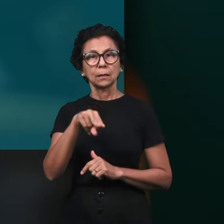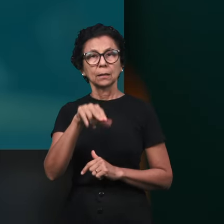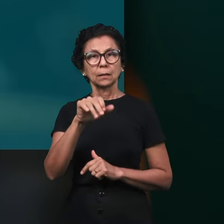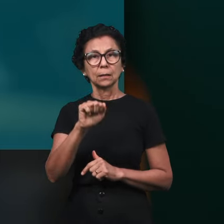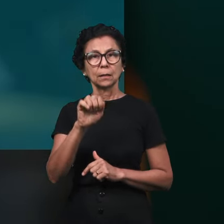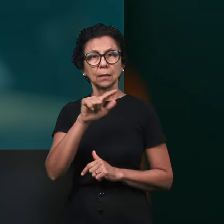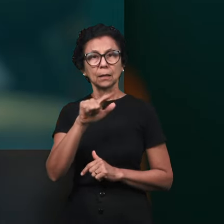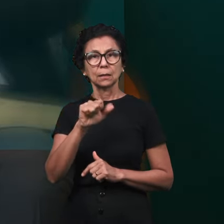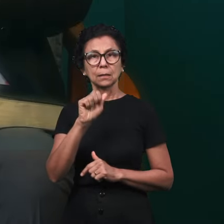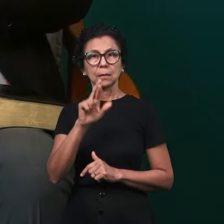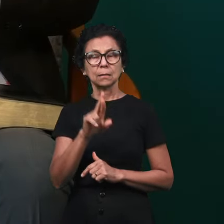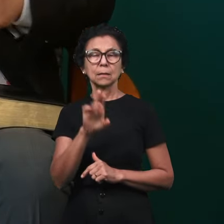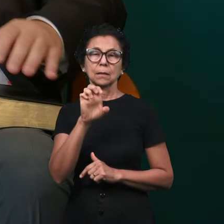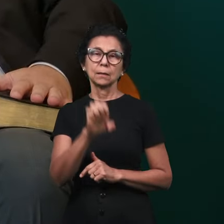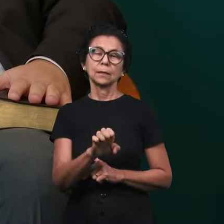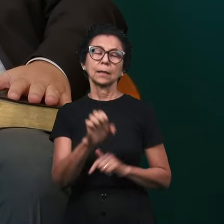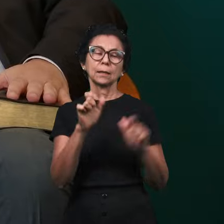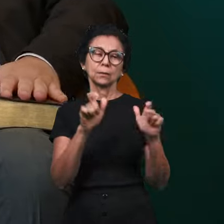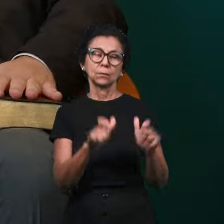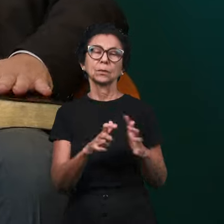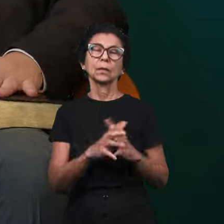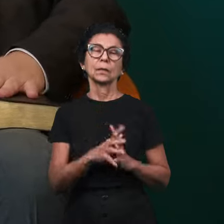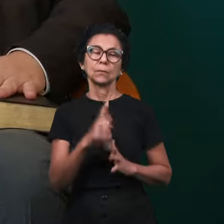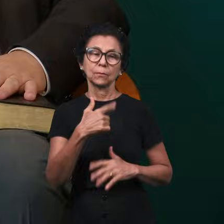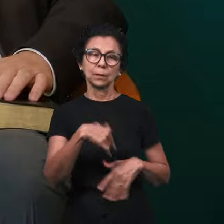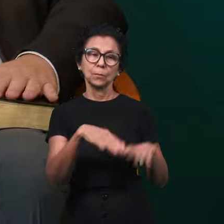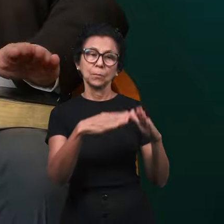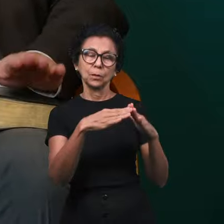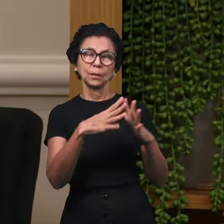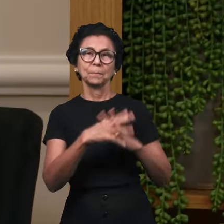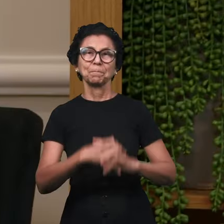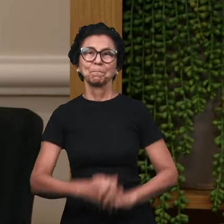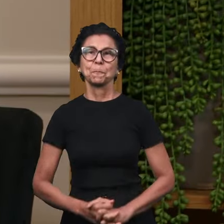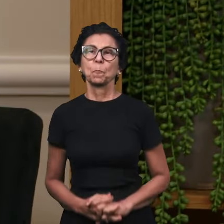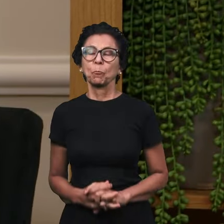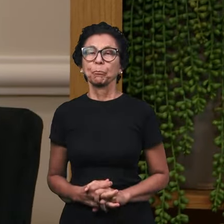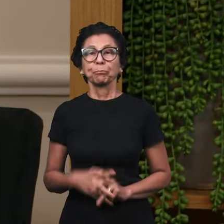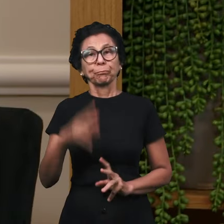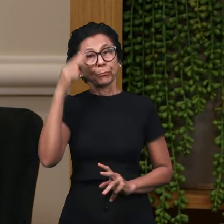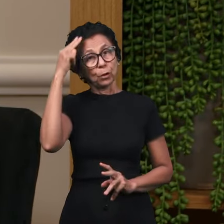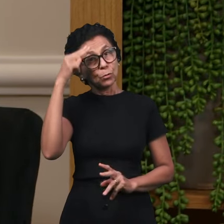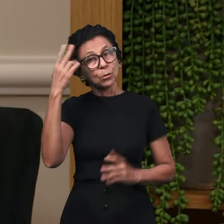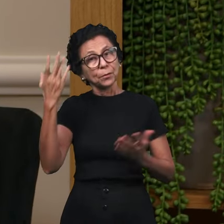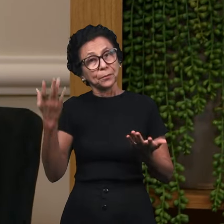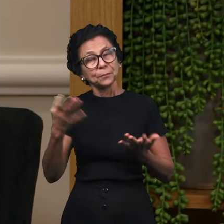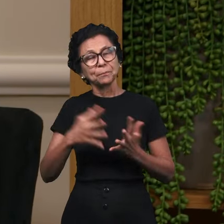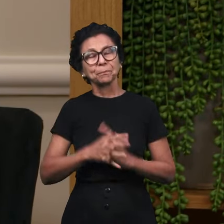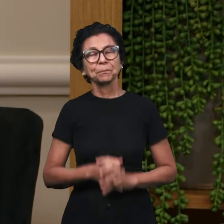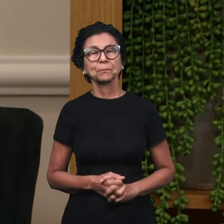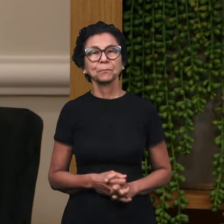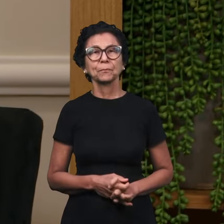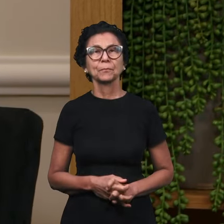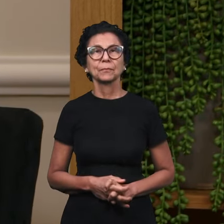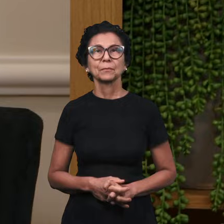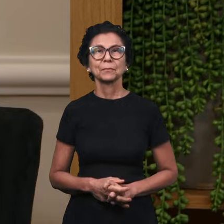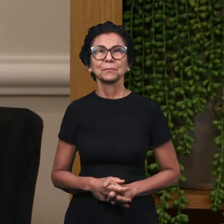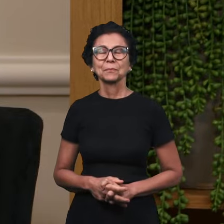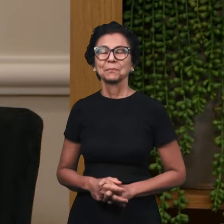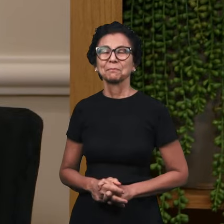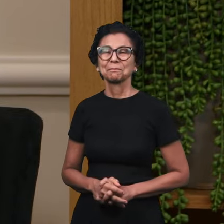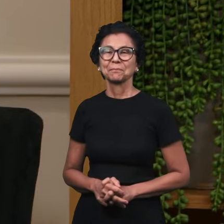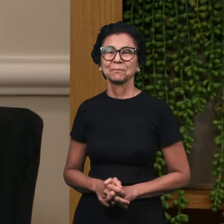os filhos, tudo aconteceu através de sonhos. Nós não podemos desprezar essa bênção, né? Queridos,